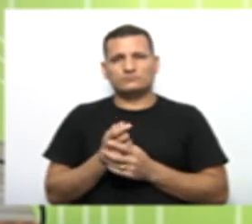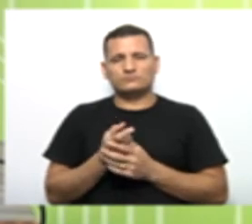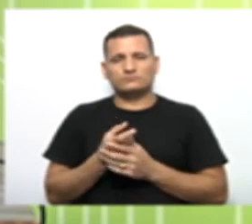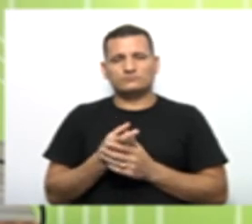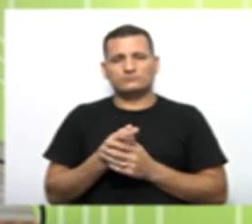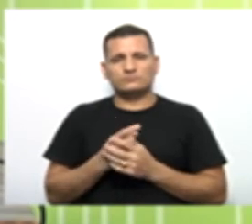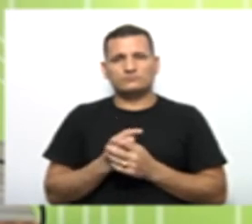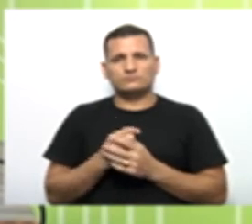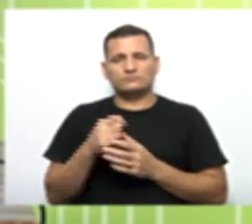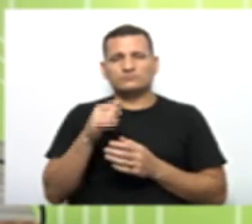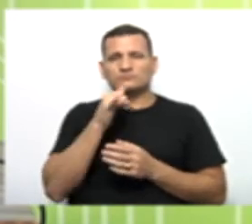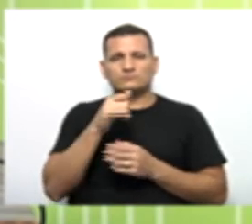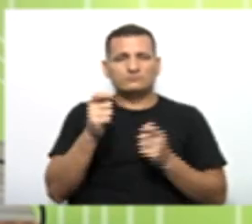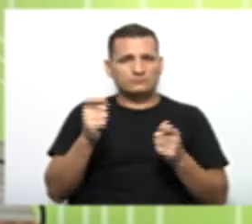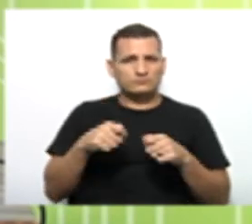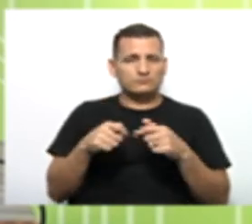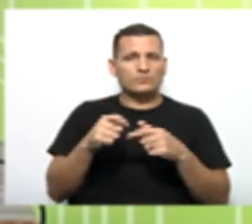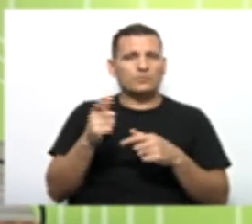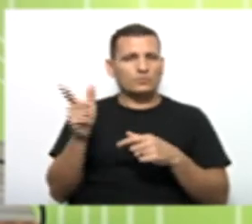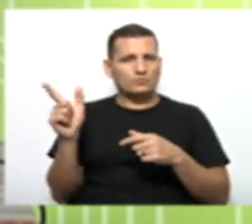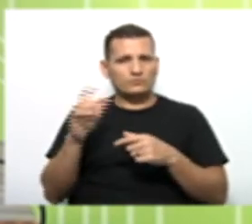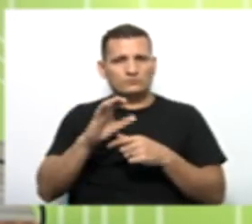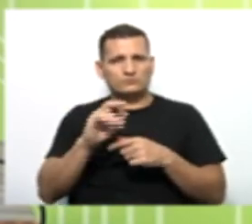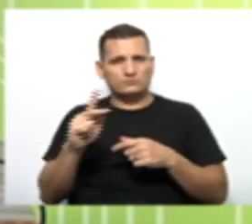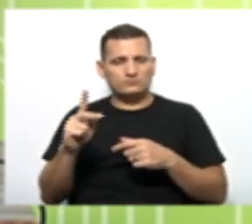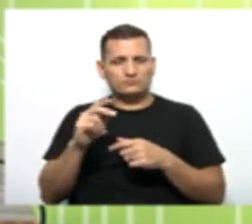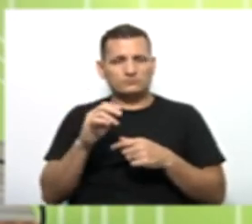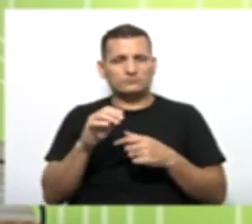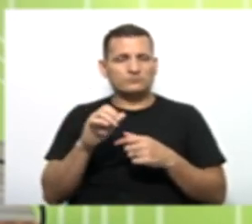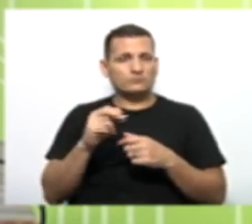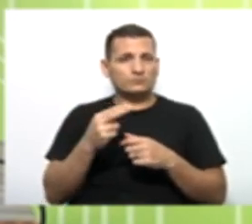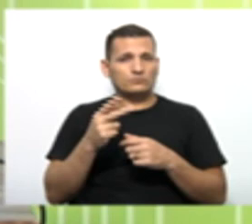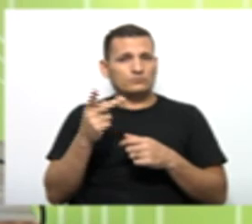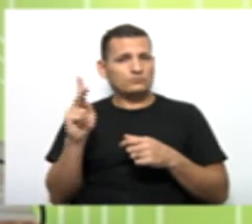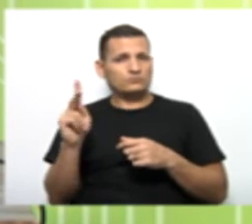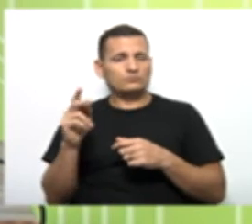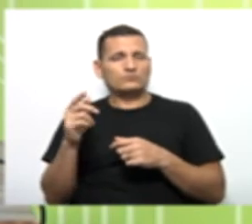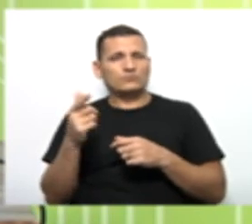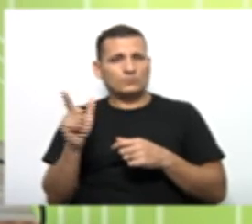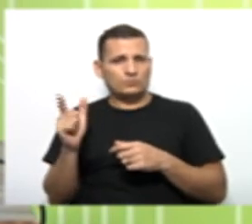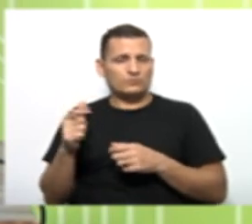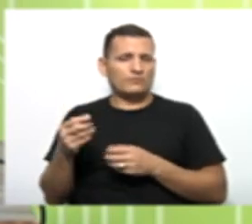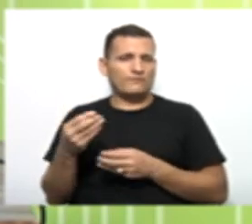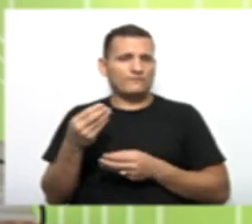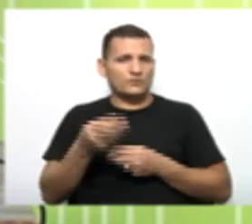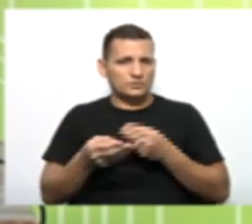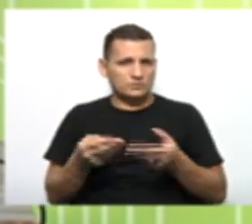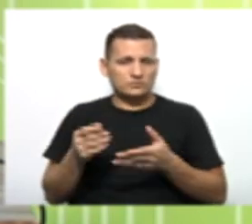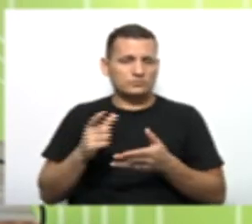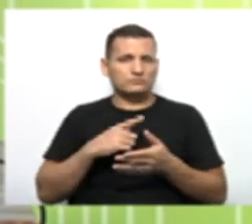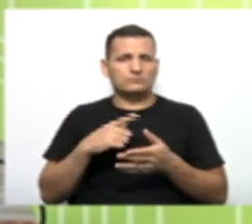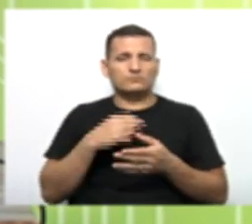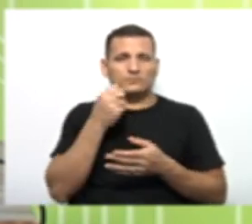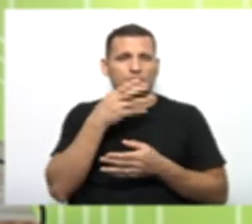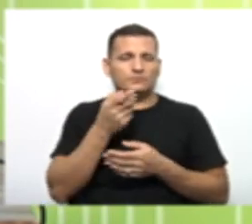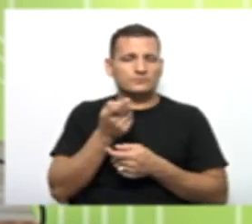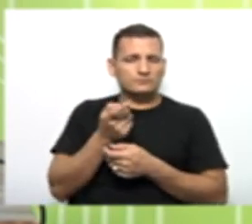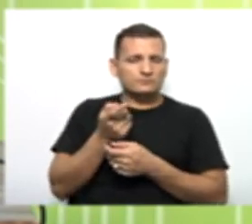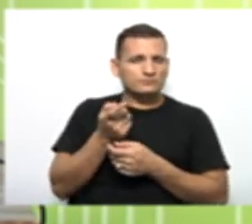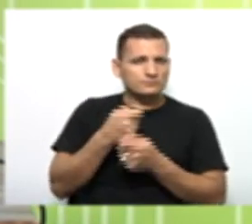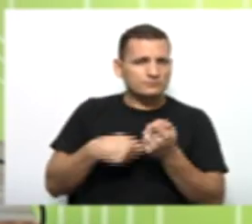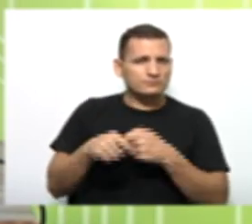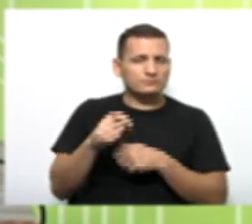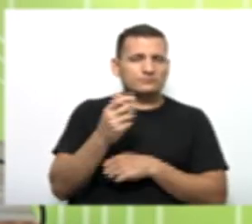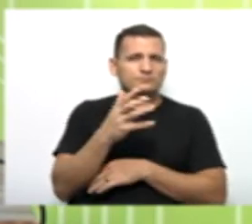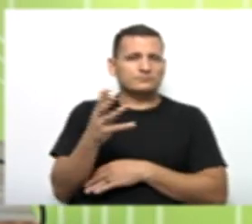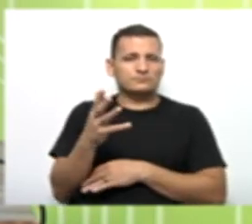possível, de outras cooperativas, se não possível, de outros fornecedores que também têm uma boa gestão ambiental, para que, quando